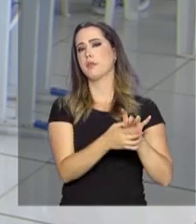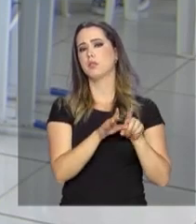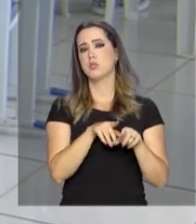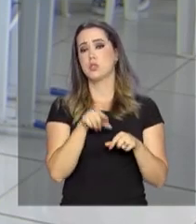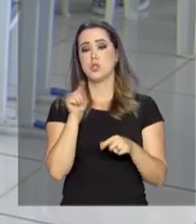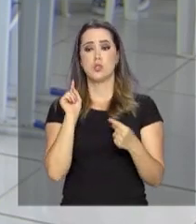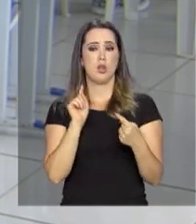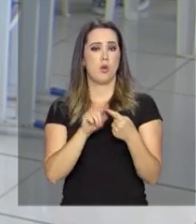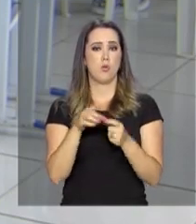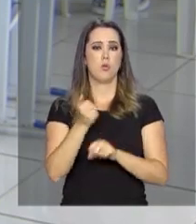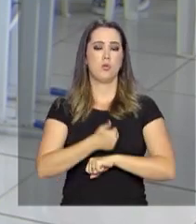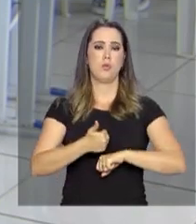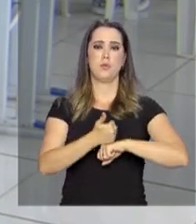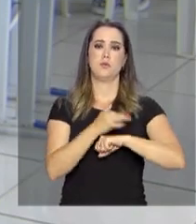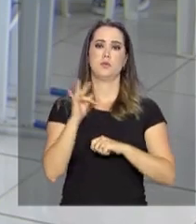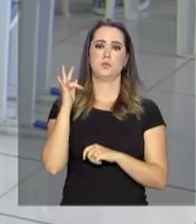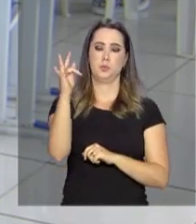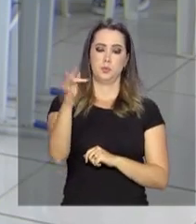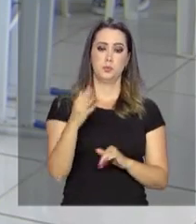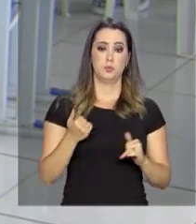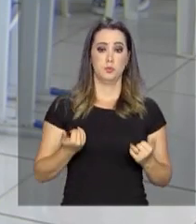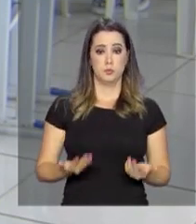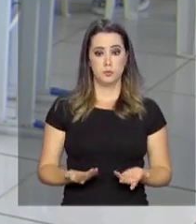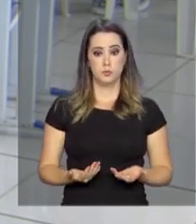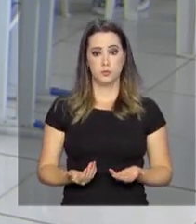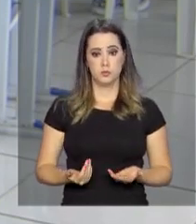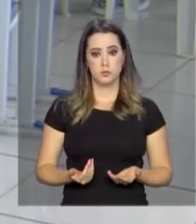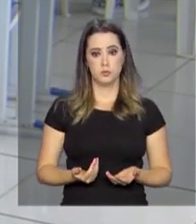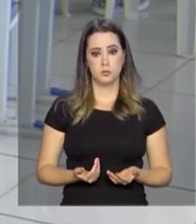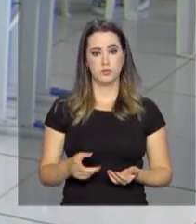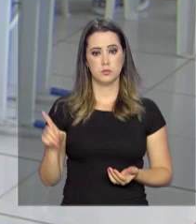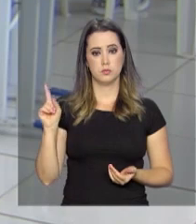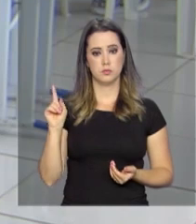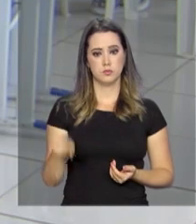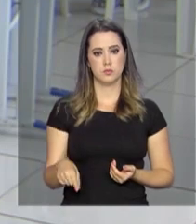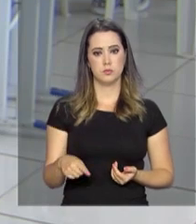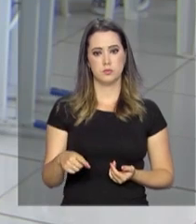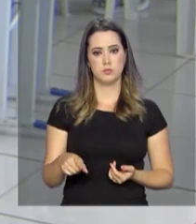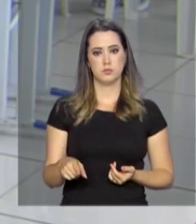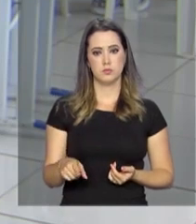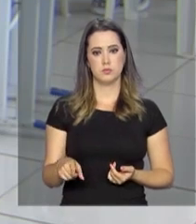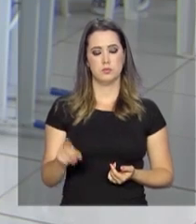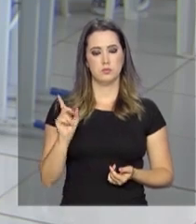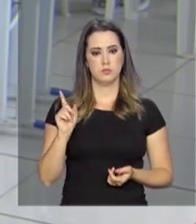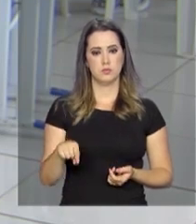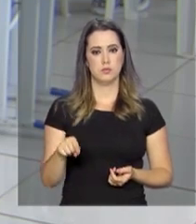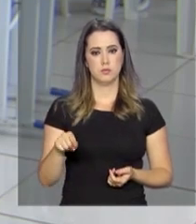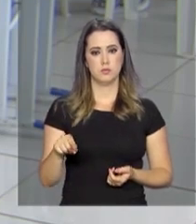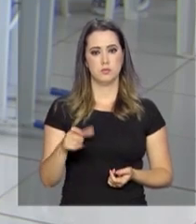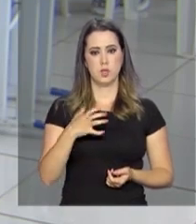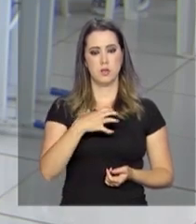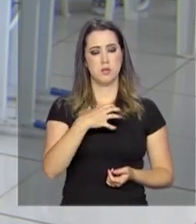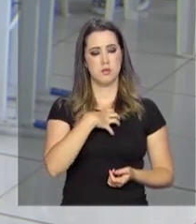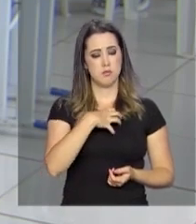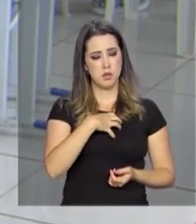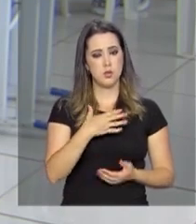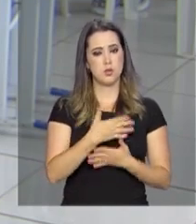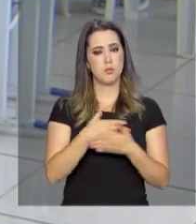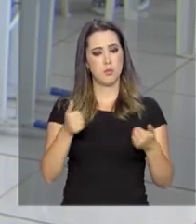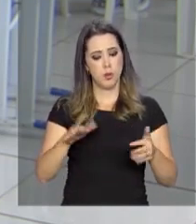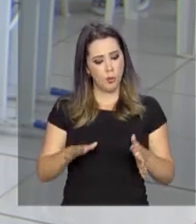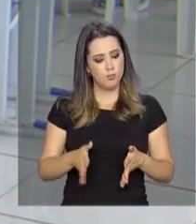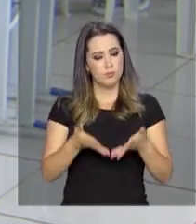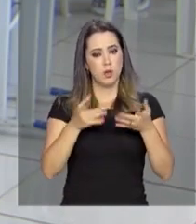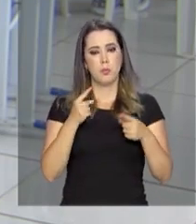profissão que ele quer seguir no futuro e isso deixa é o ser humano mais motivado porque